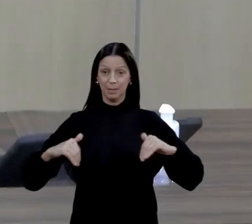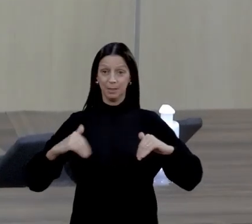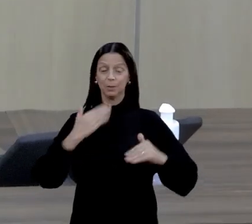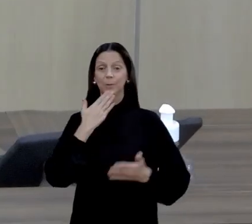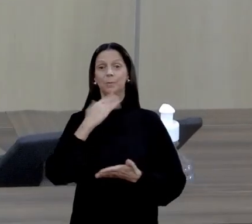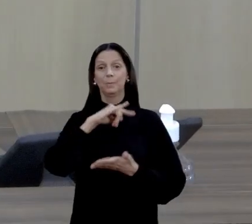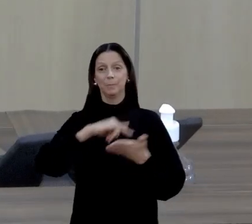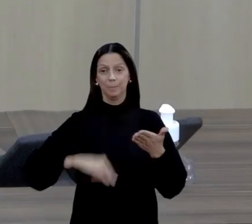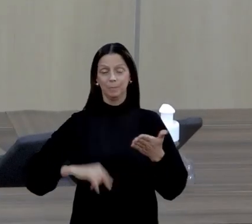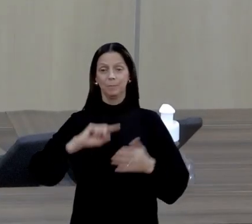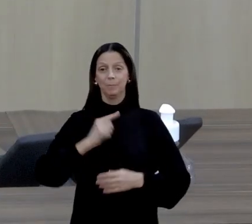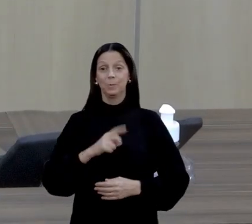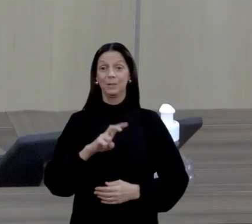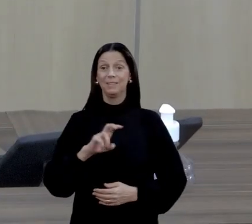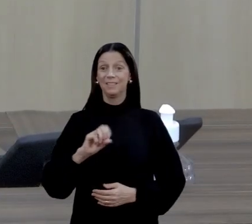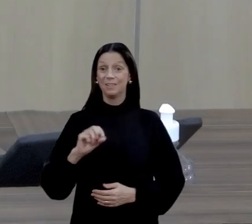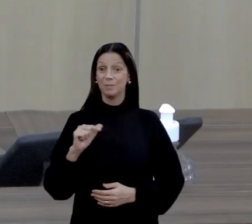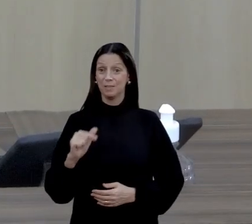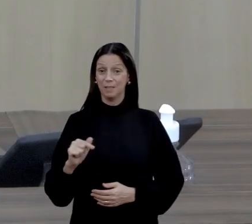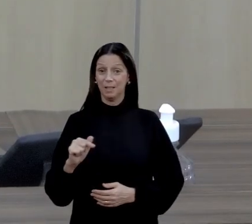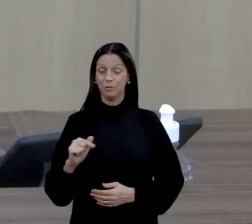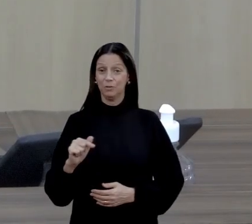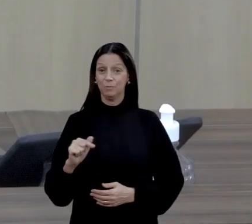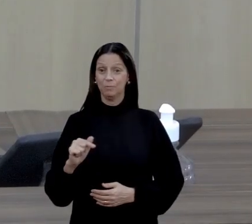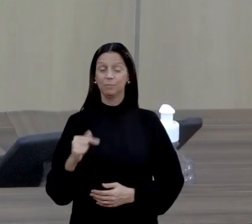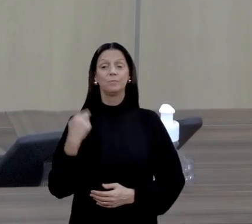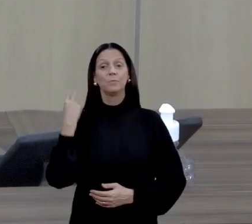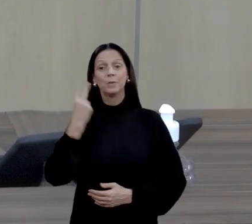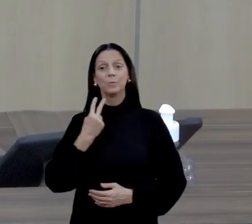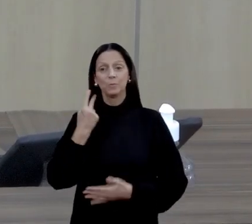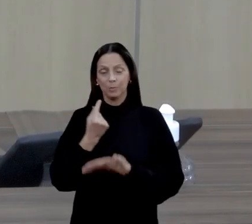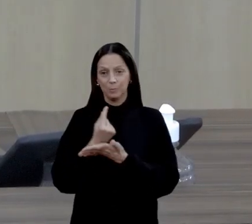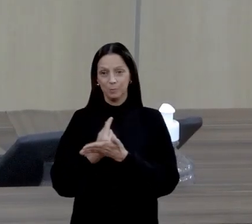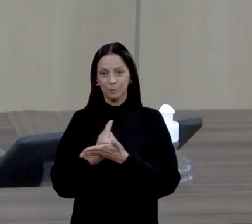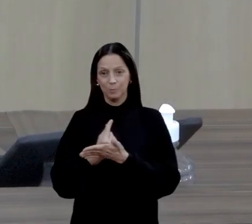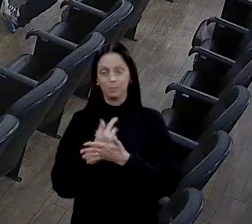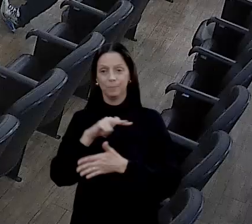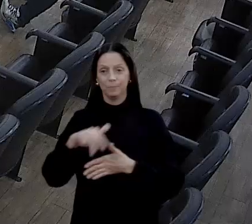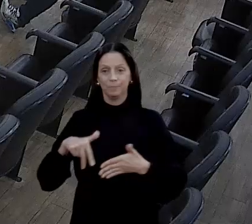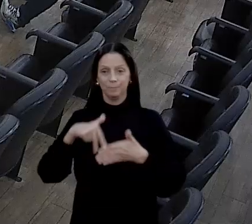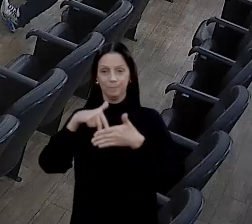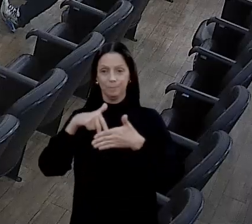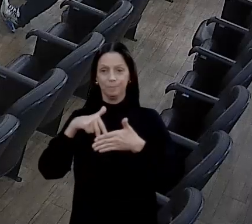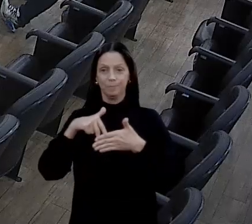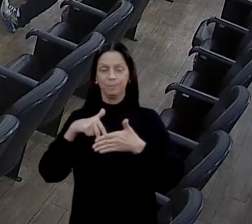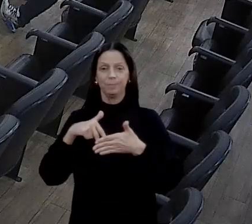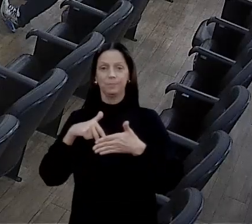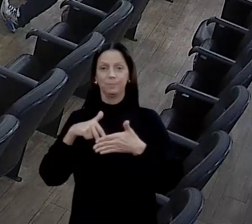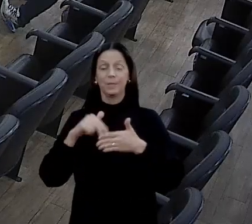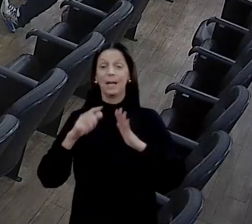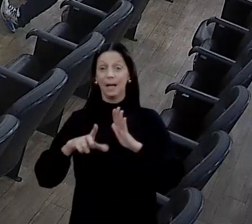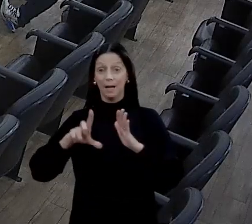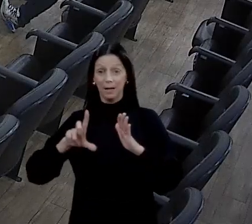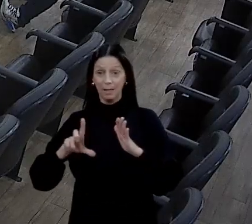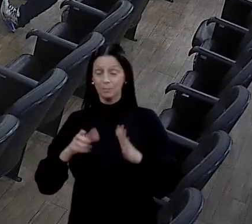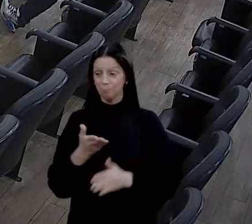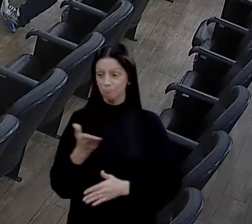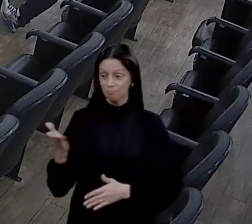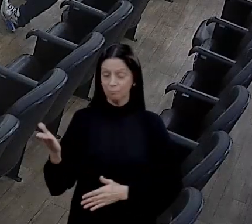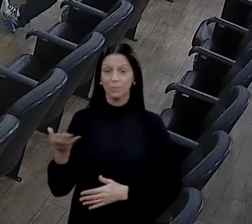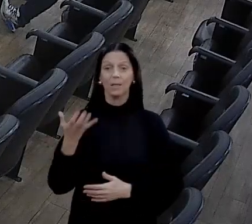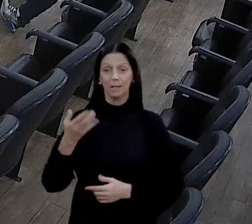requerimento 1507, com a palavra a vereadora Cristiane Loureiro. Alguém quer discutir antes da